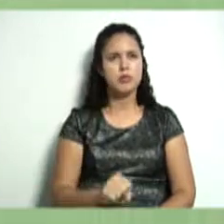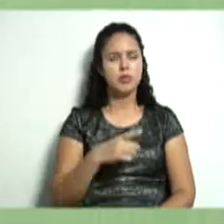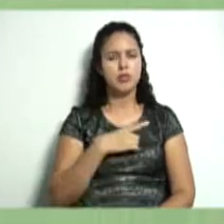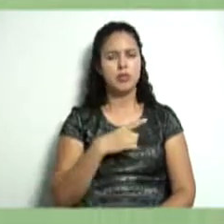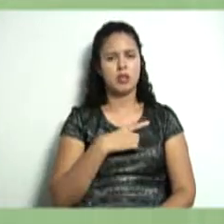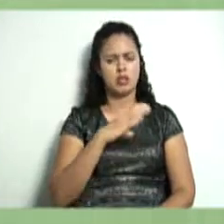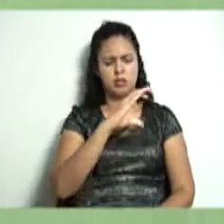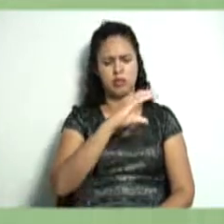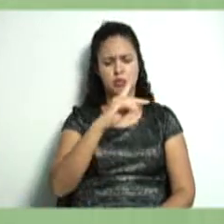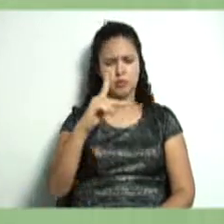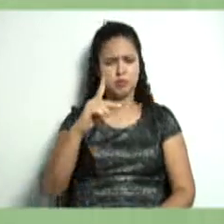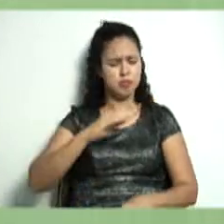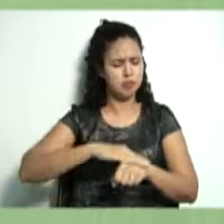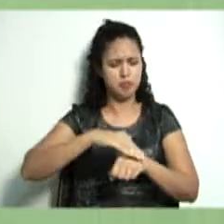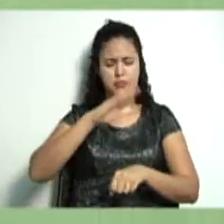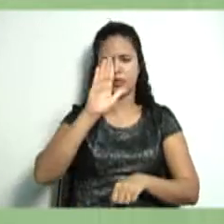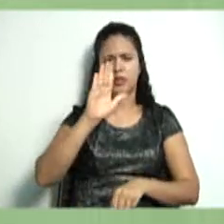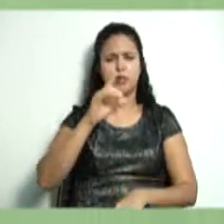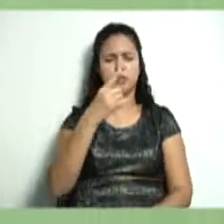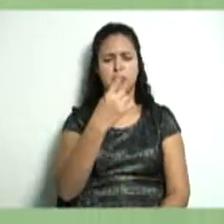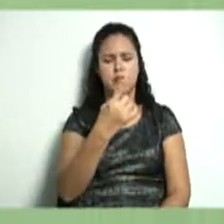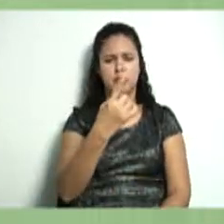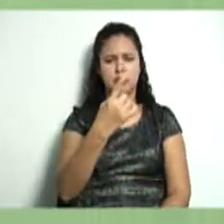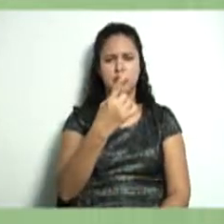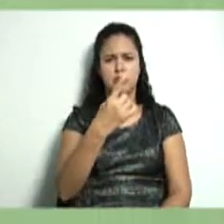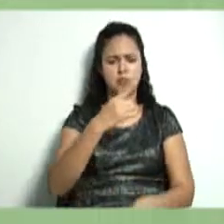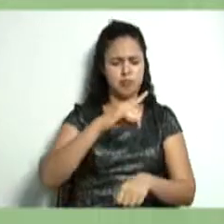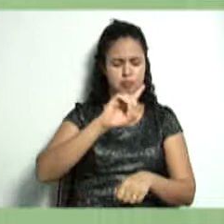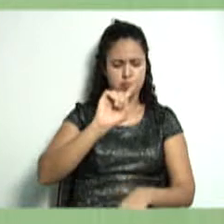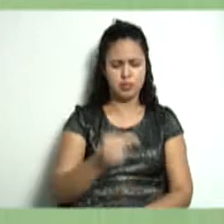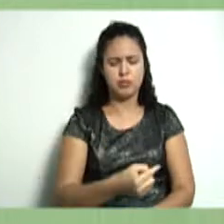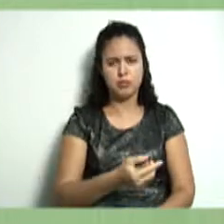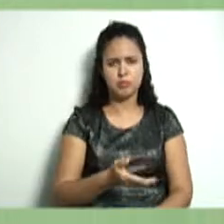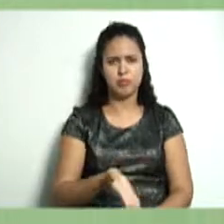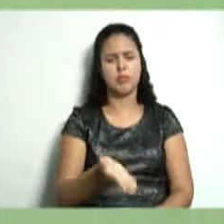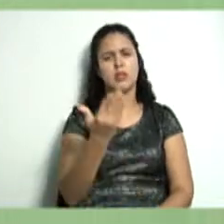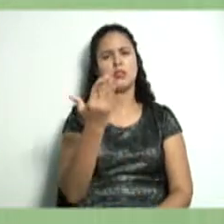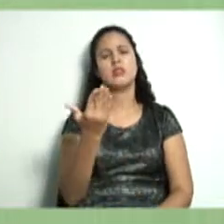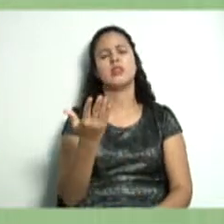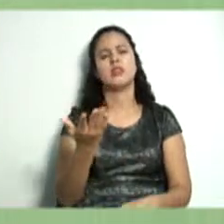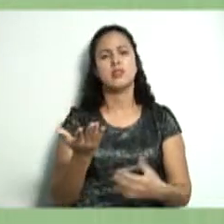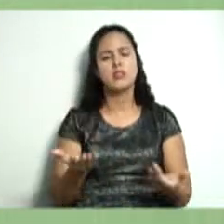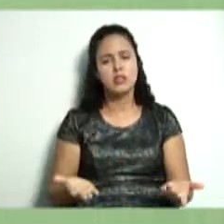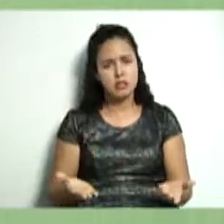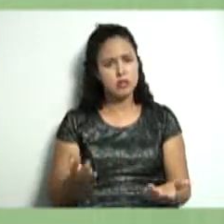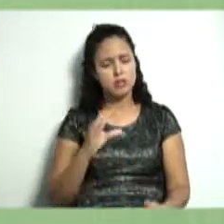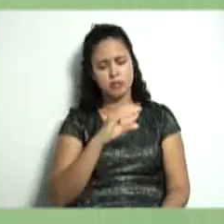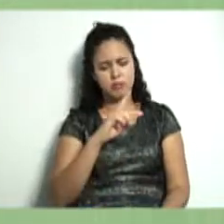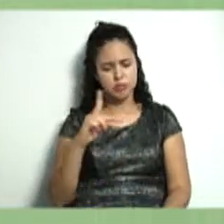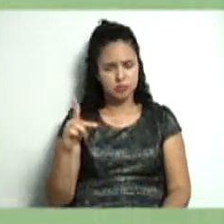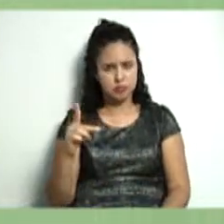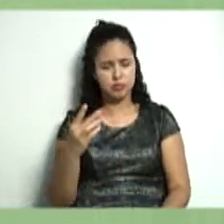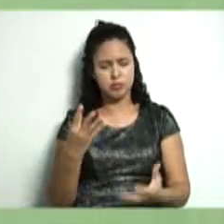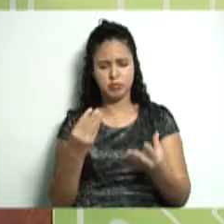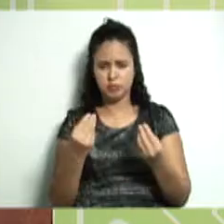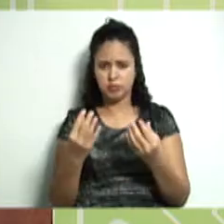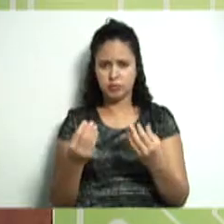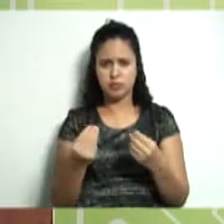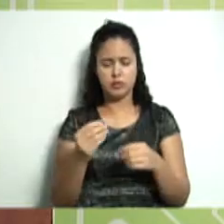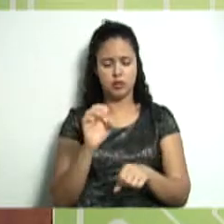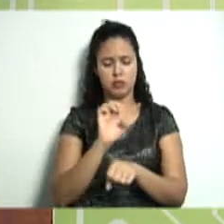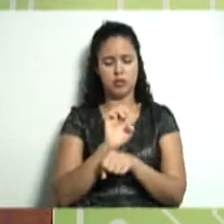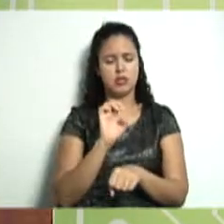cooperativas. Vejam quantas cooperativas. E a gente sabe que com essa quantidade de cooperativa, provavelmente esse é um